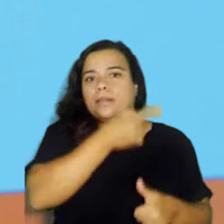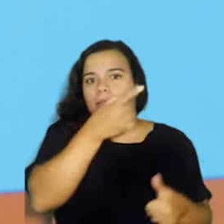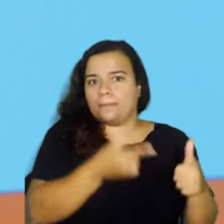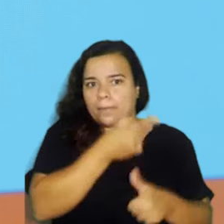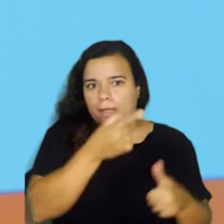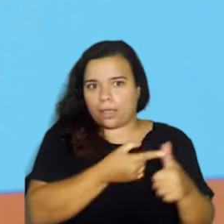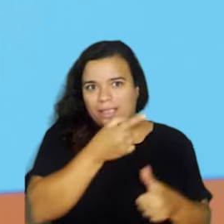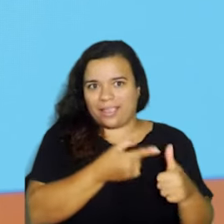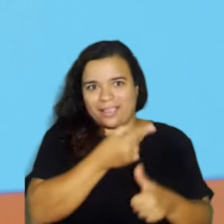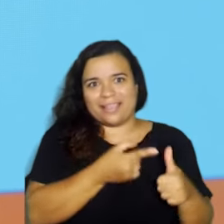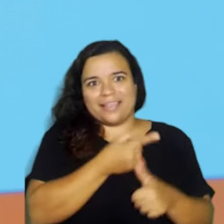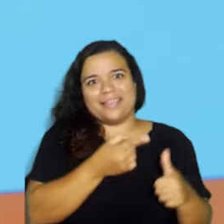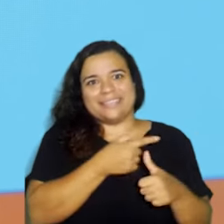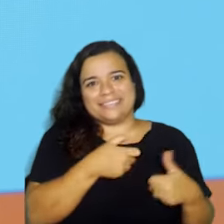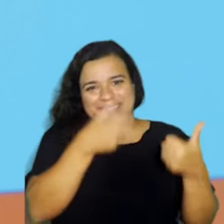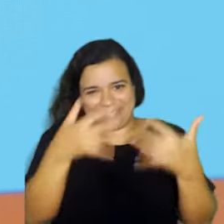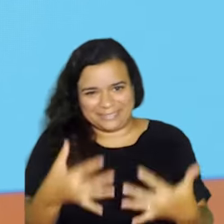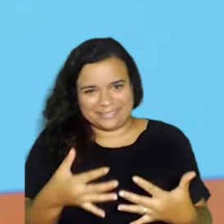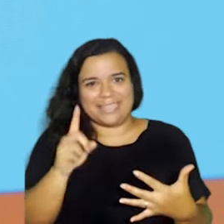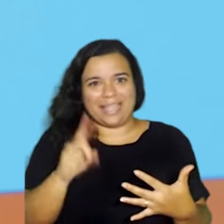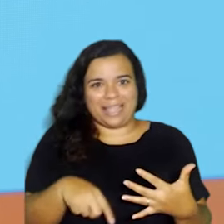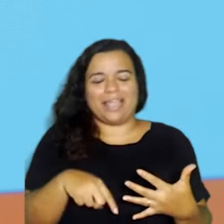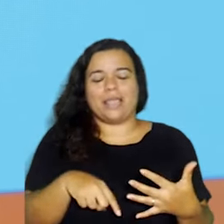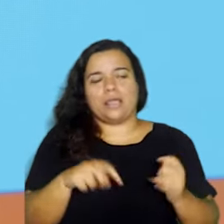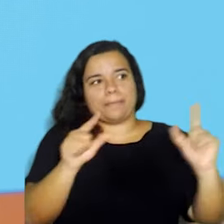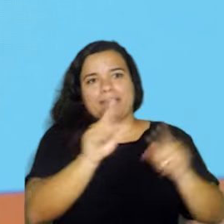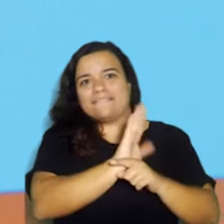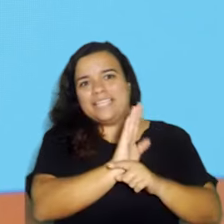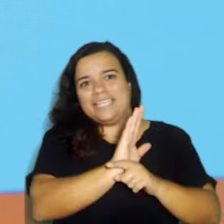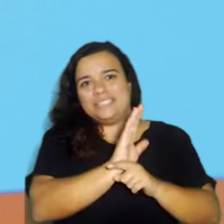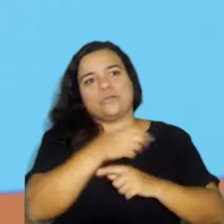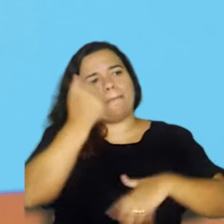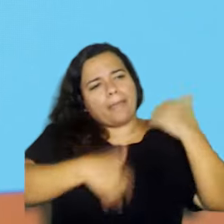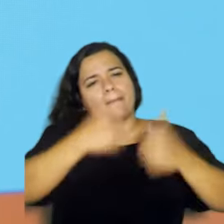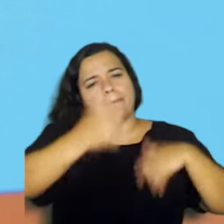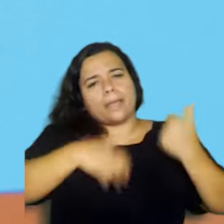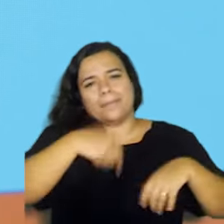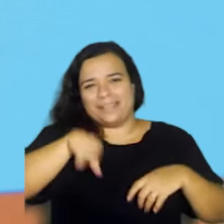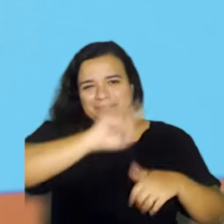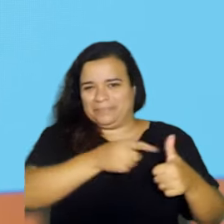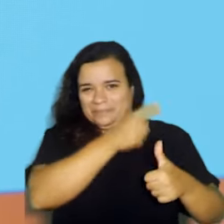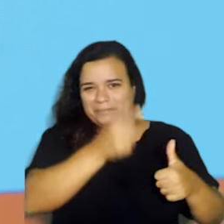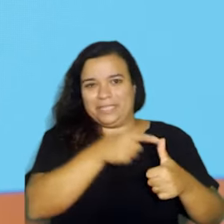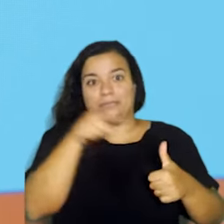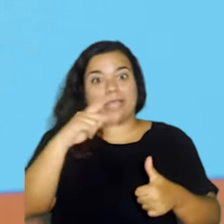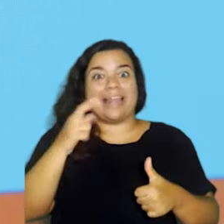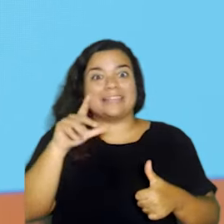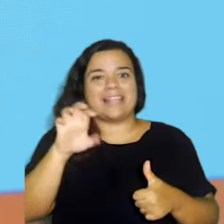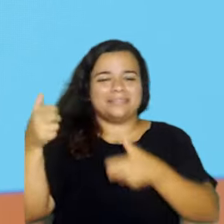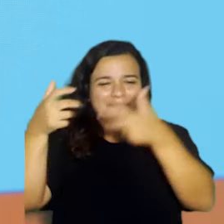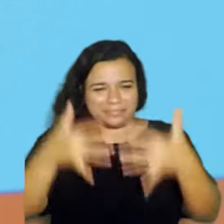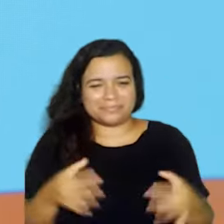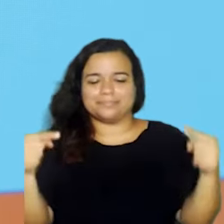pod vide cast né eu falei podcast mas é vide cast e a grac trouxe essa essa perspectiva que realmente faz